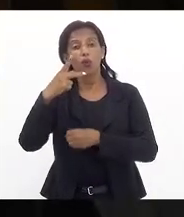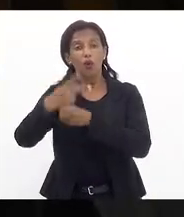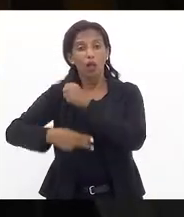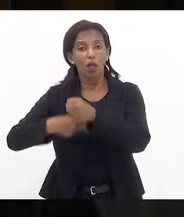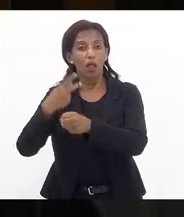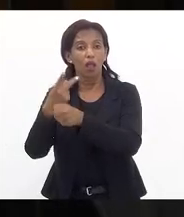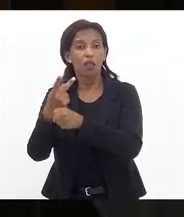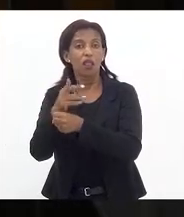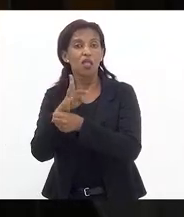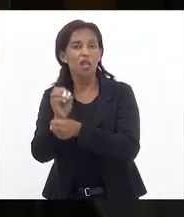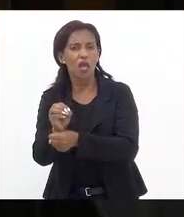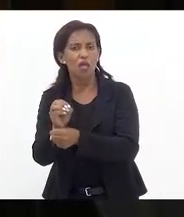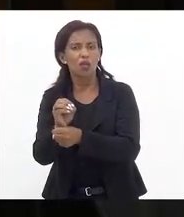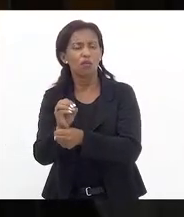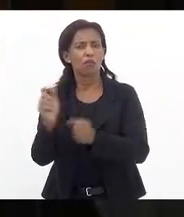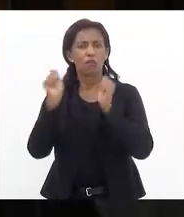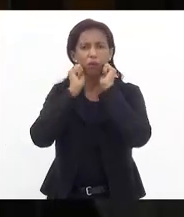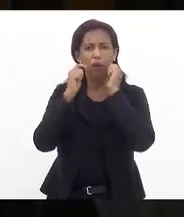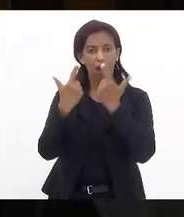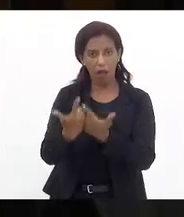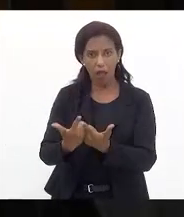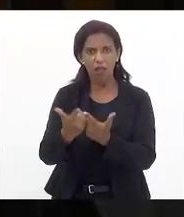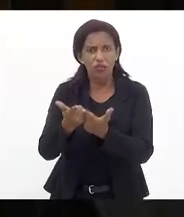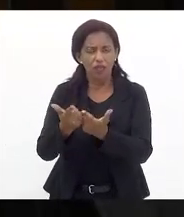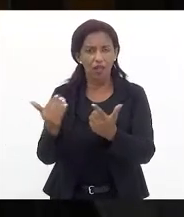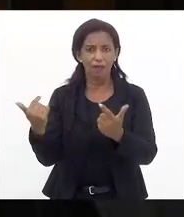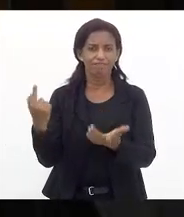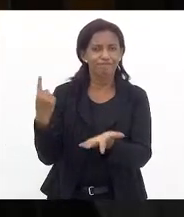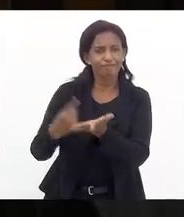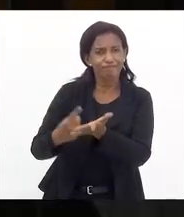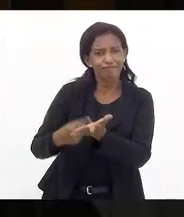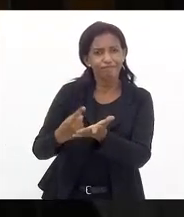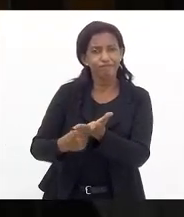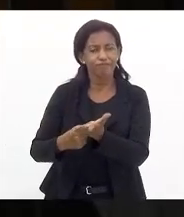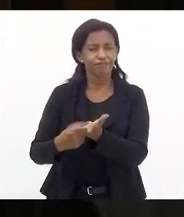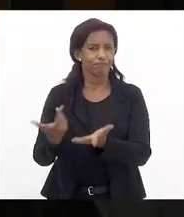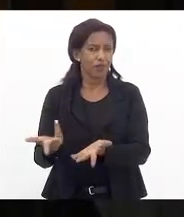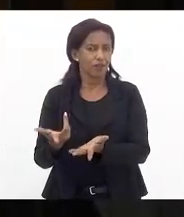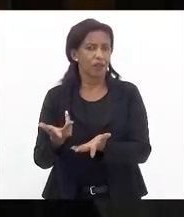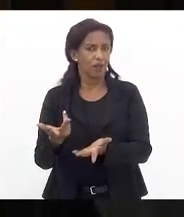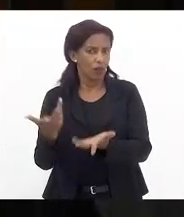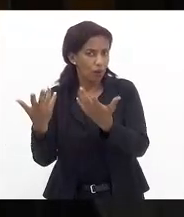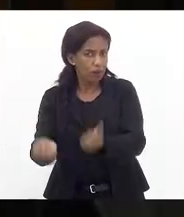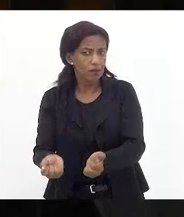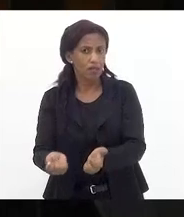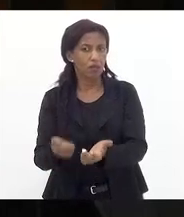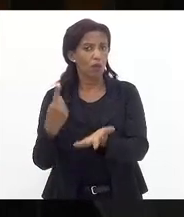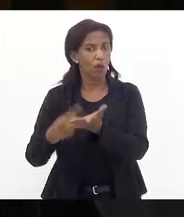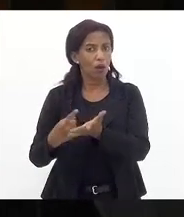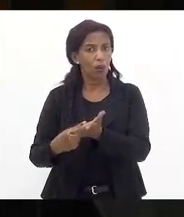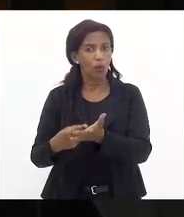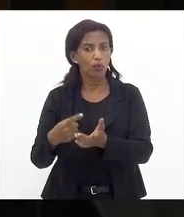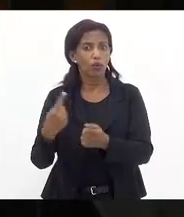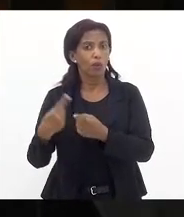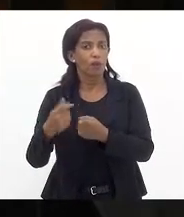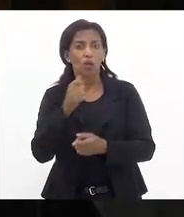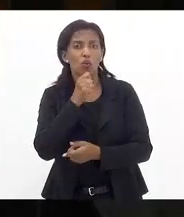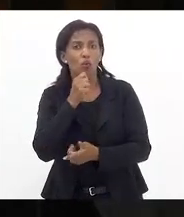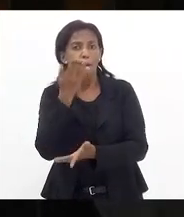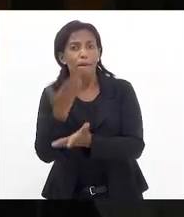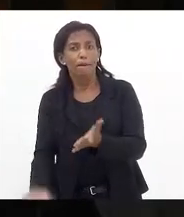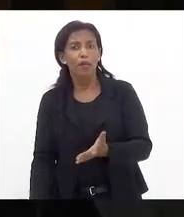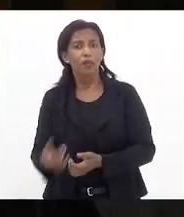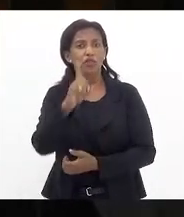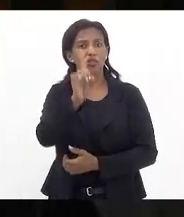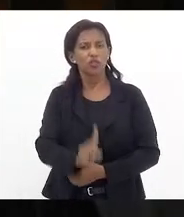está produzindo um acordo, que eu saúdo, não faço pouco caso dele também, não. Um acordo para que não haja nenhuma perda de direitos